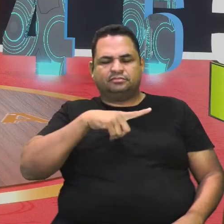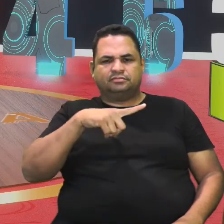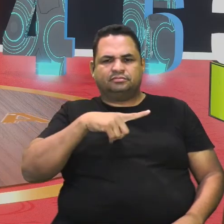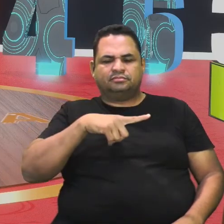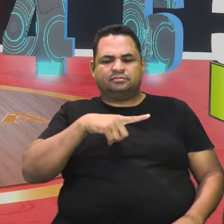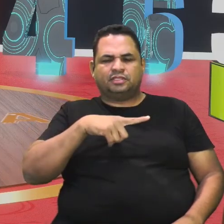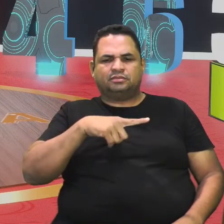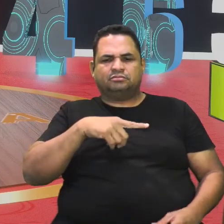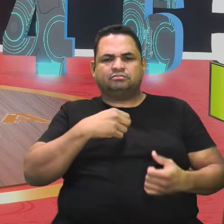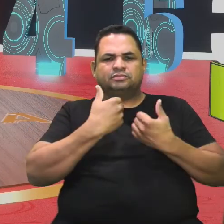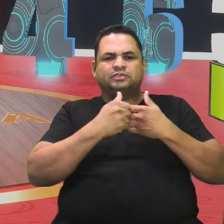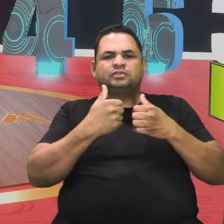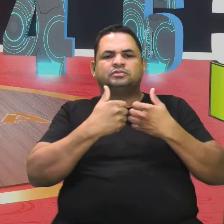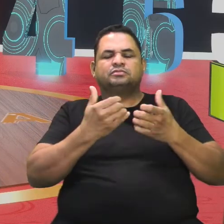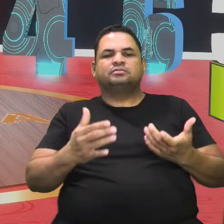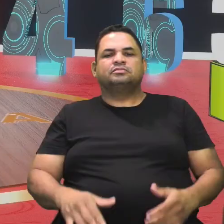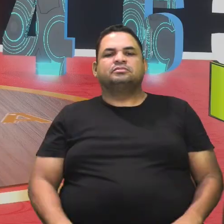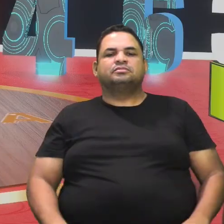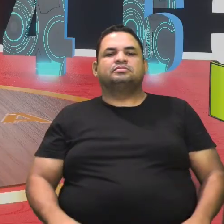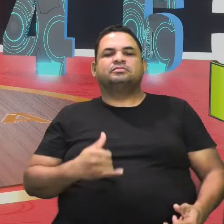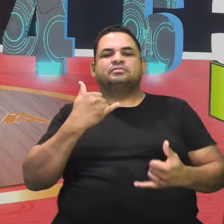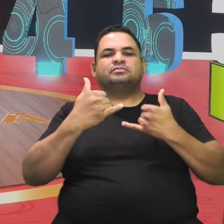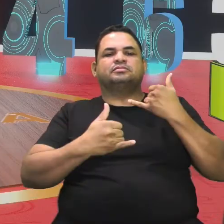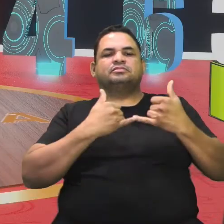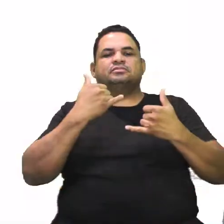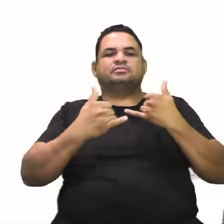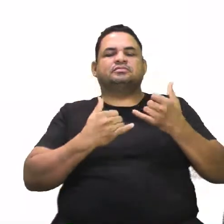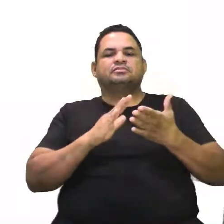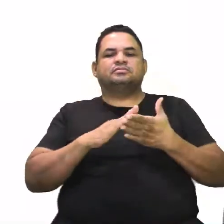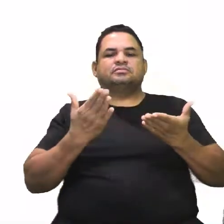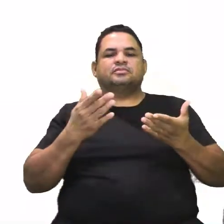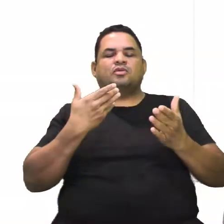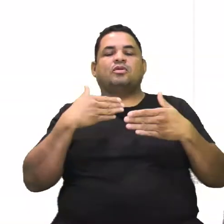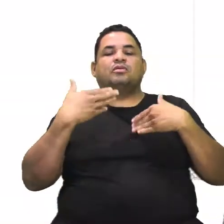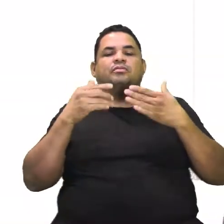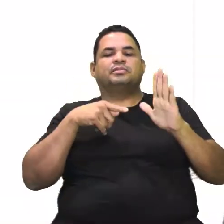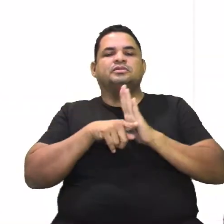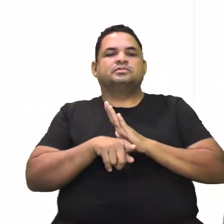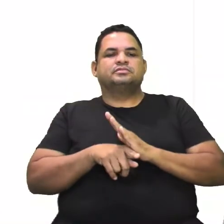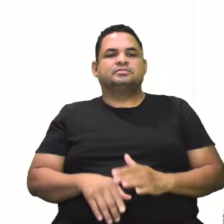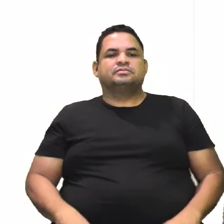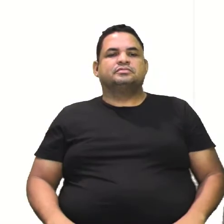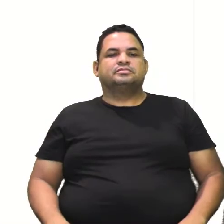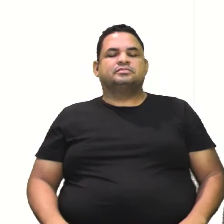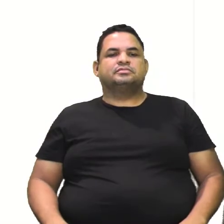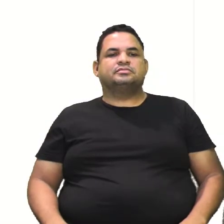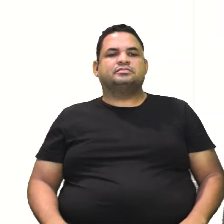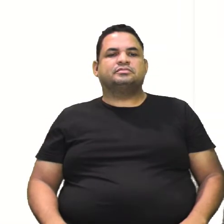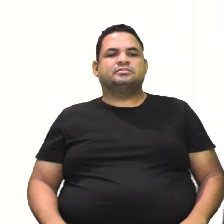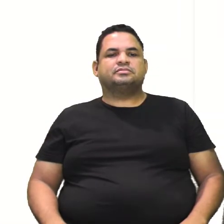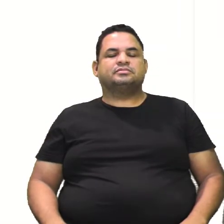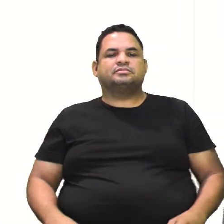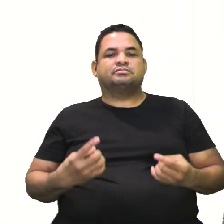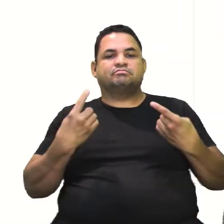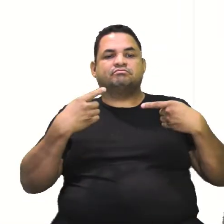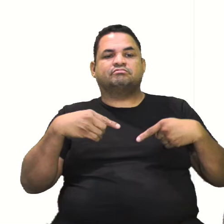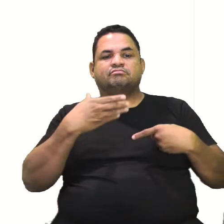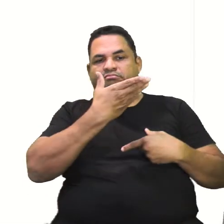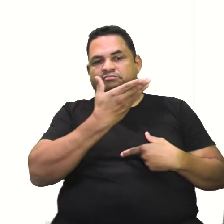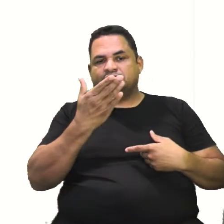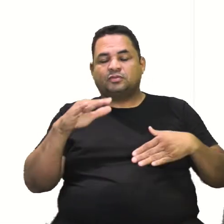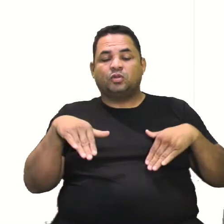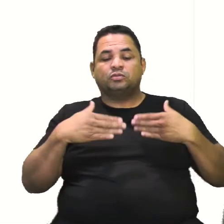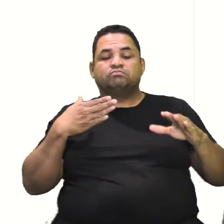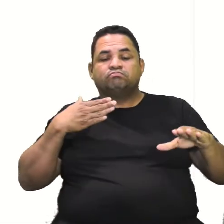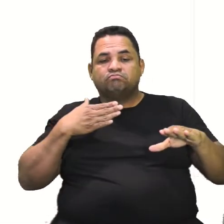lá, vamos entender aqui uma situação. Vamos lá, brincando com os números, qual era a pergunta? Vamos relembrar? Tá lançado o desafio. Olha